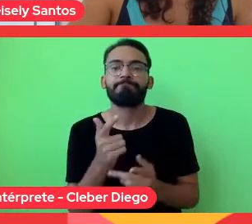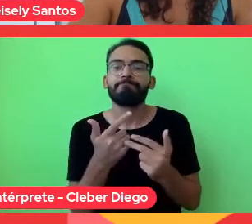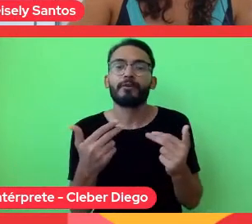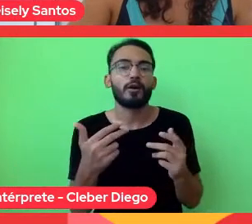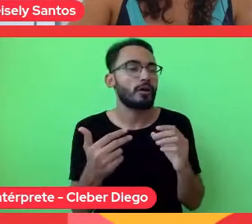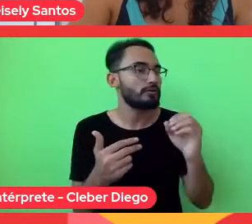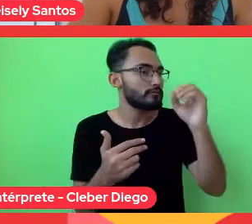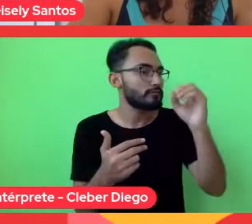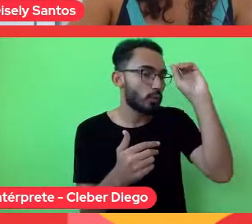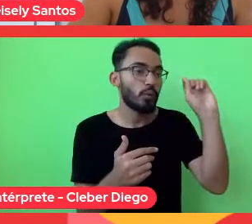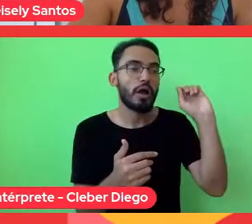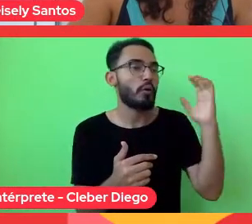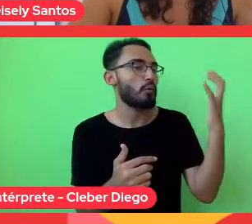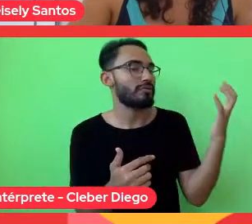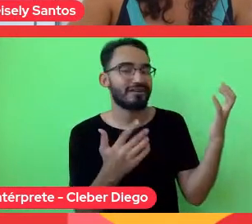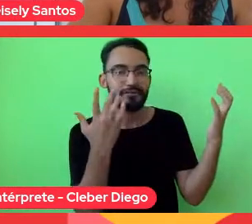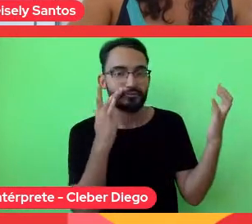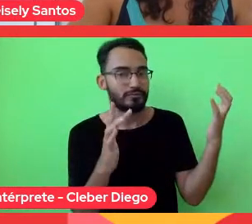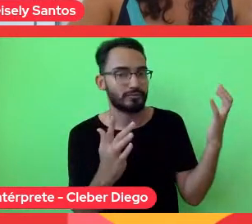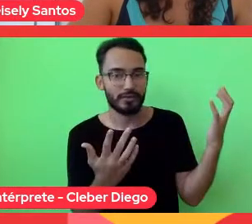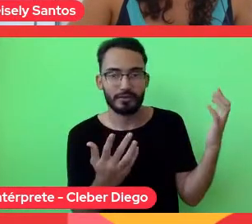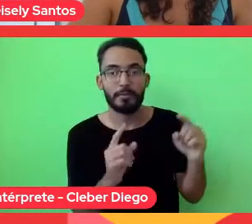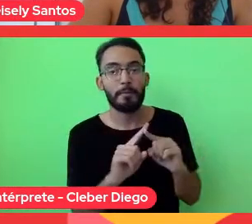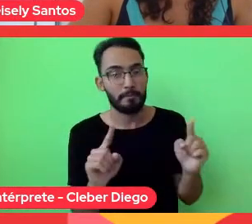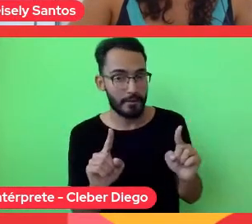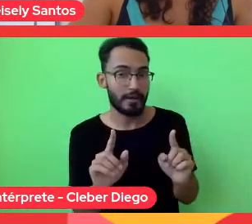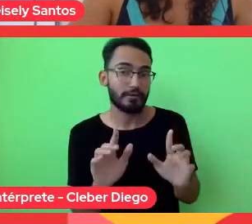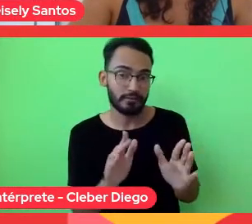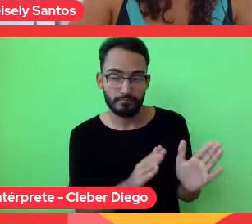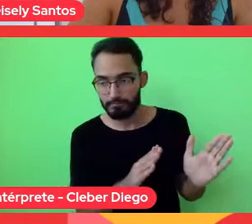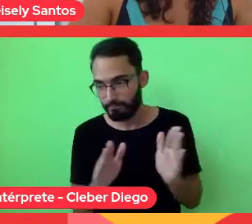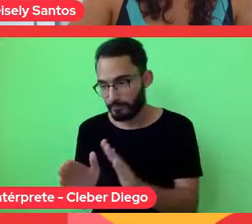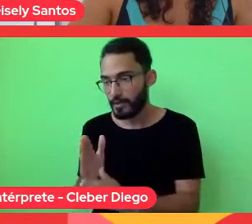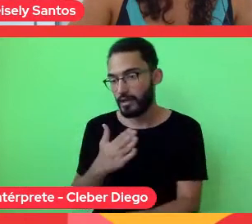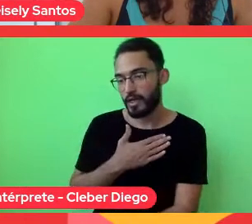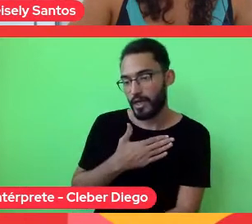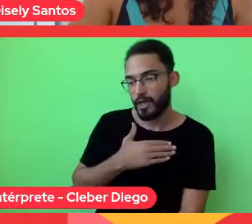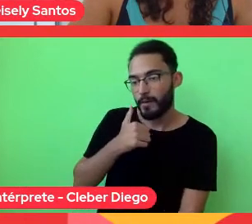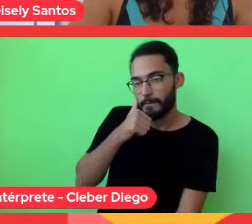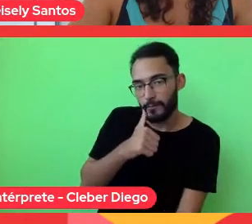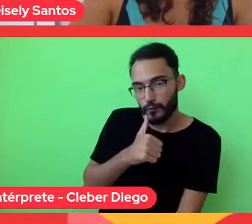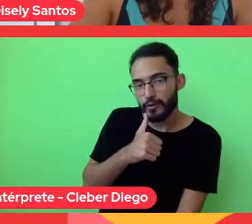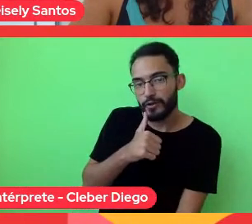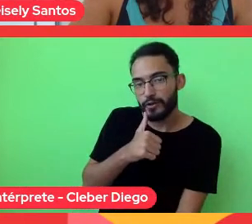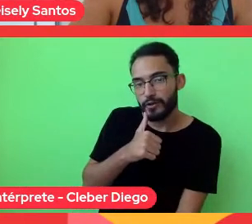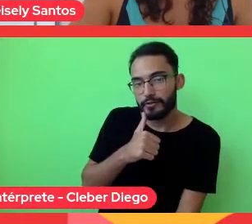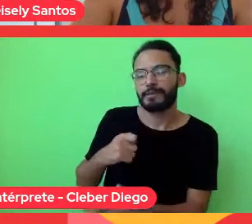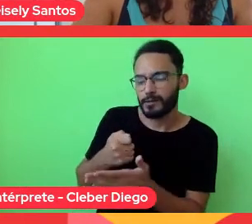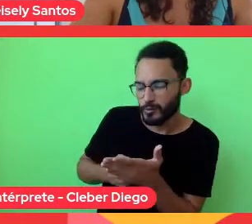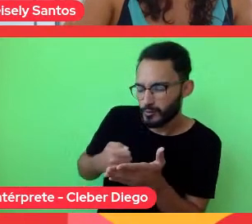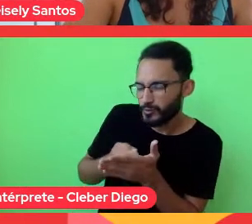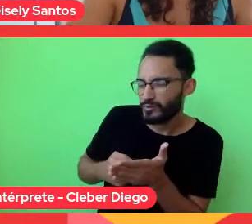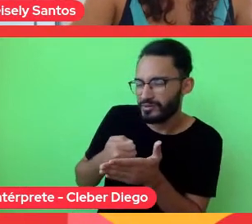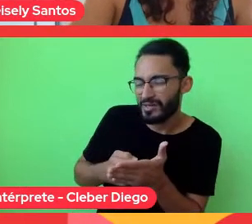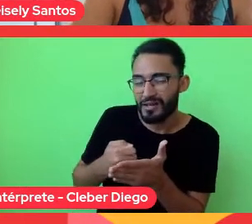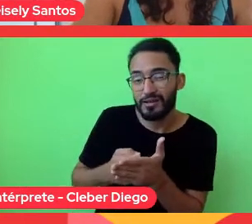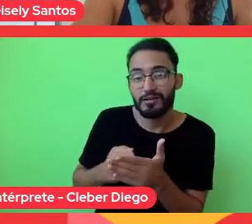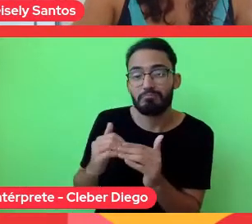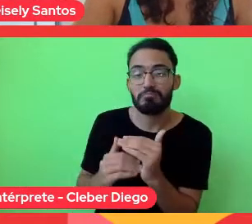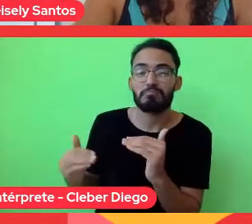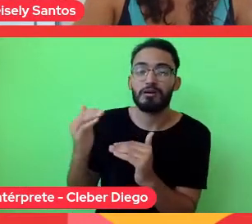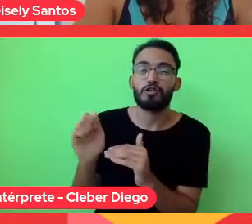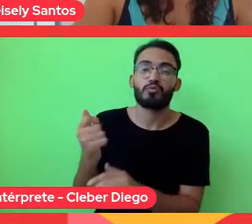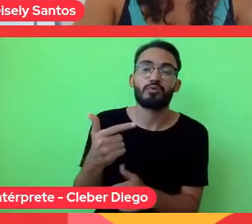que acontece. Mas também, por outro lado, eu como mulher... Tive que lutar muito mais do que um homem